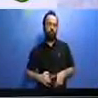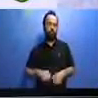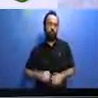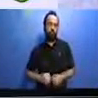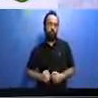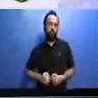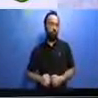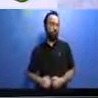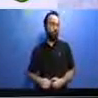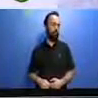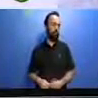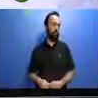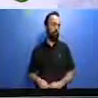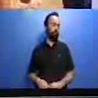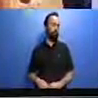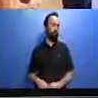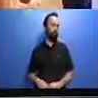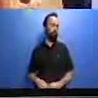e desenvolver.